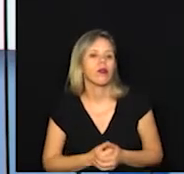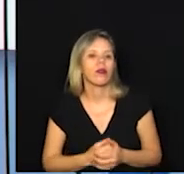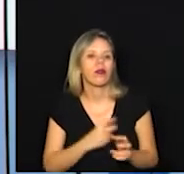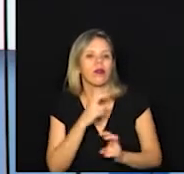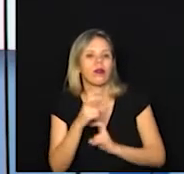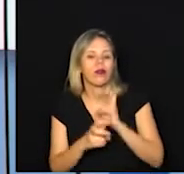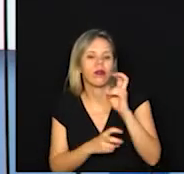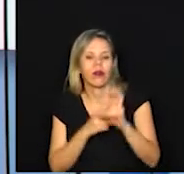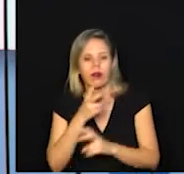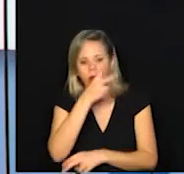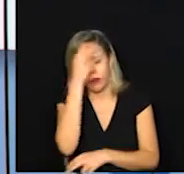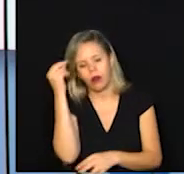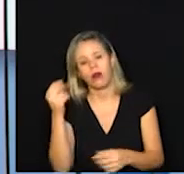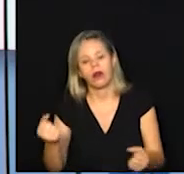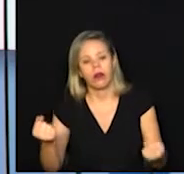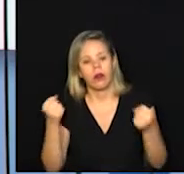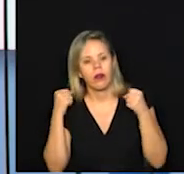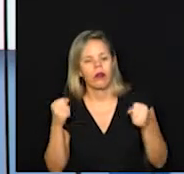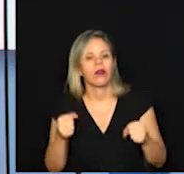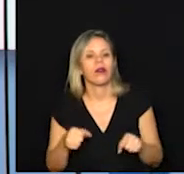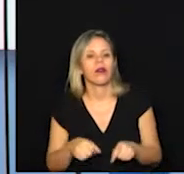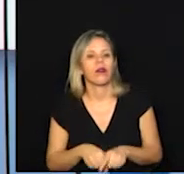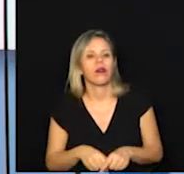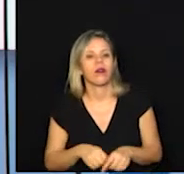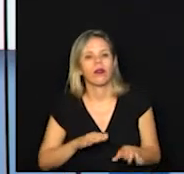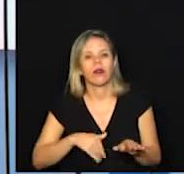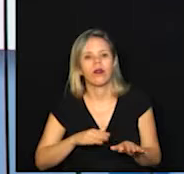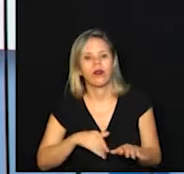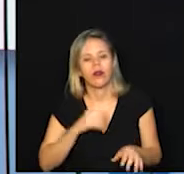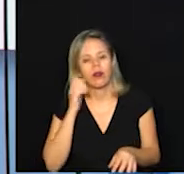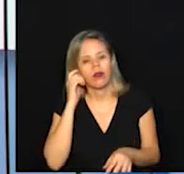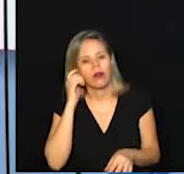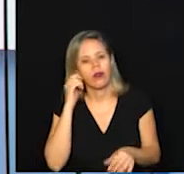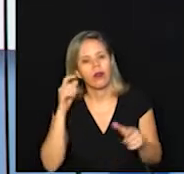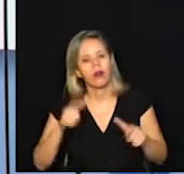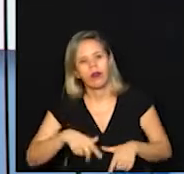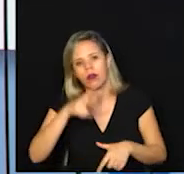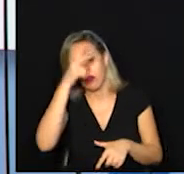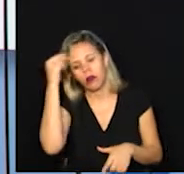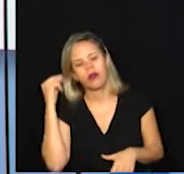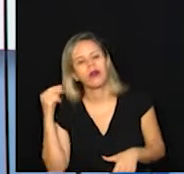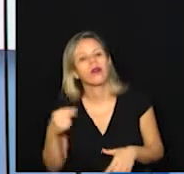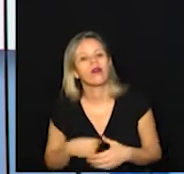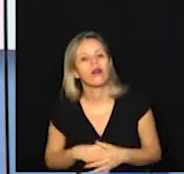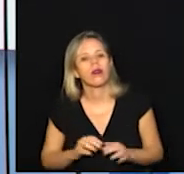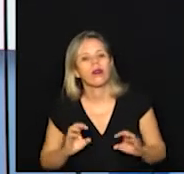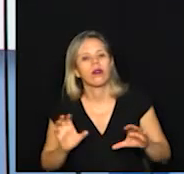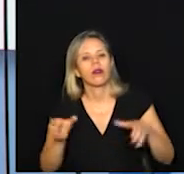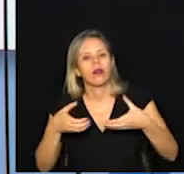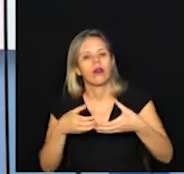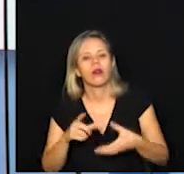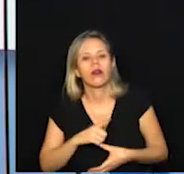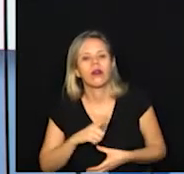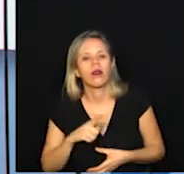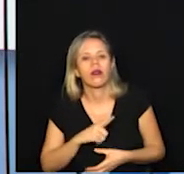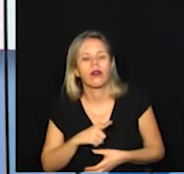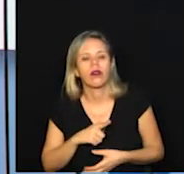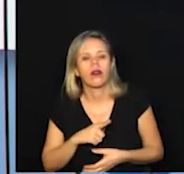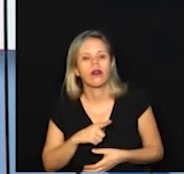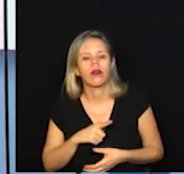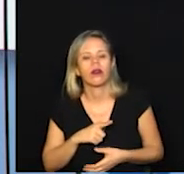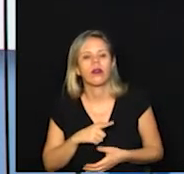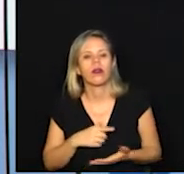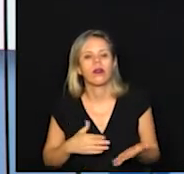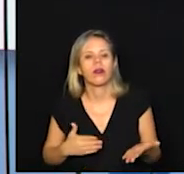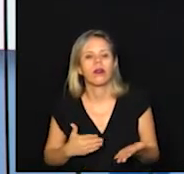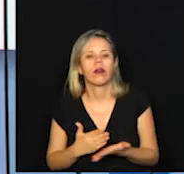parques públicos, academias e clubes, áreas públicas e clubes de condomínio, nós temos também